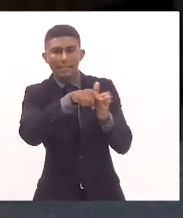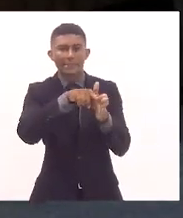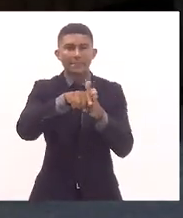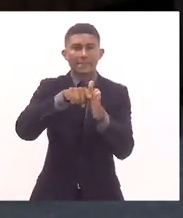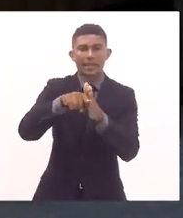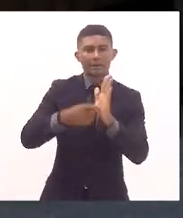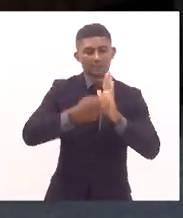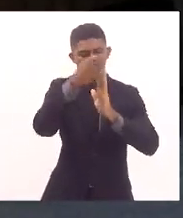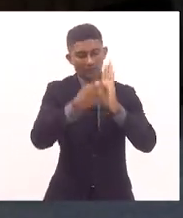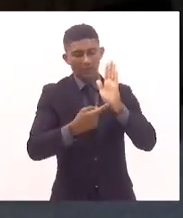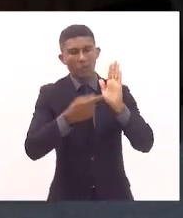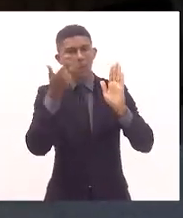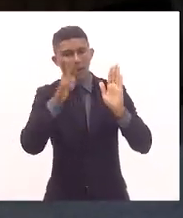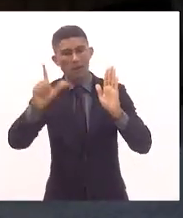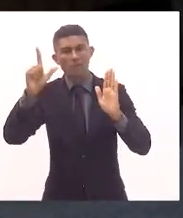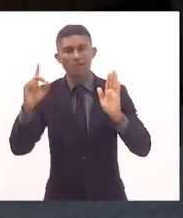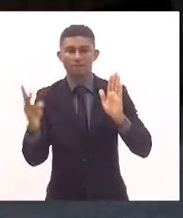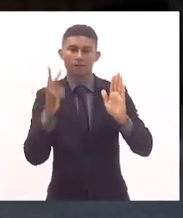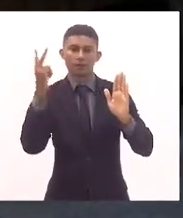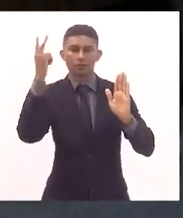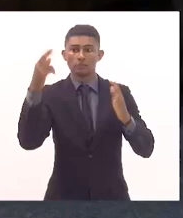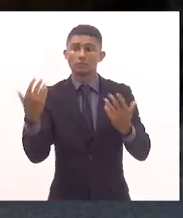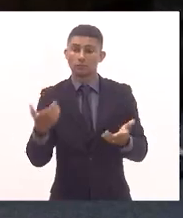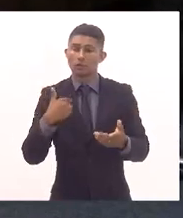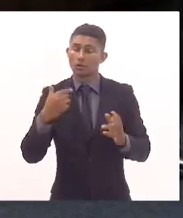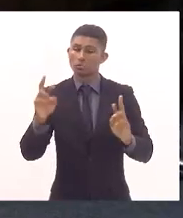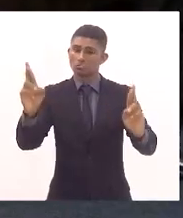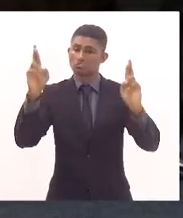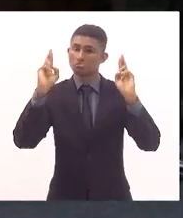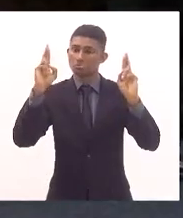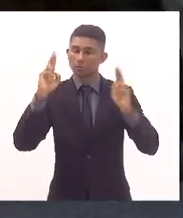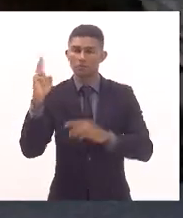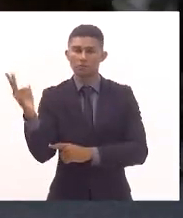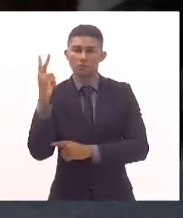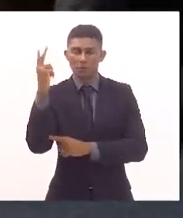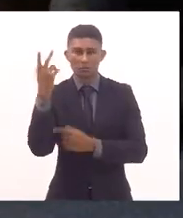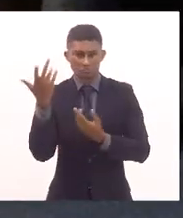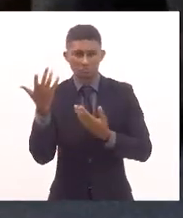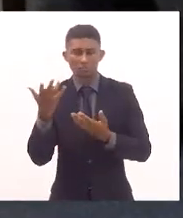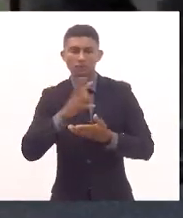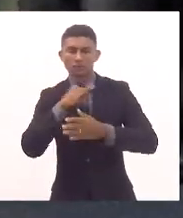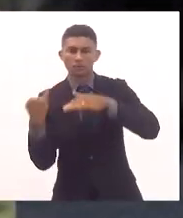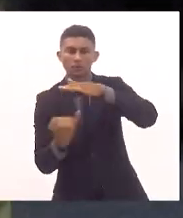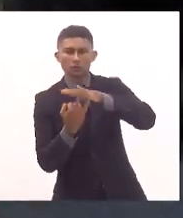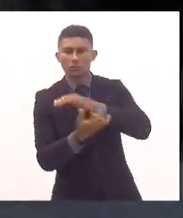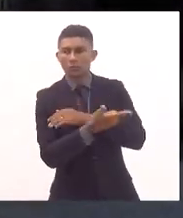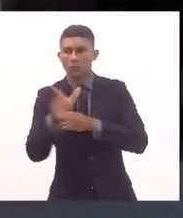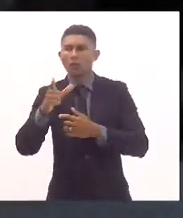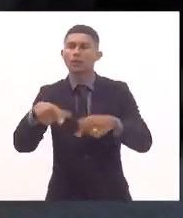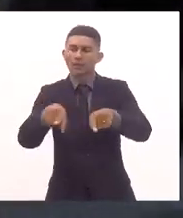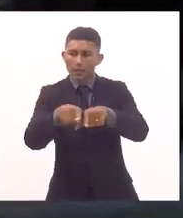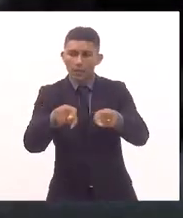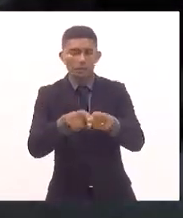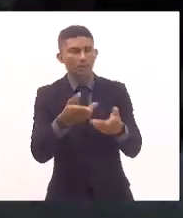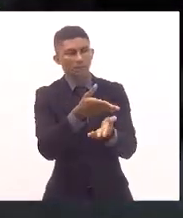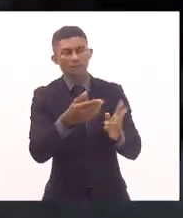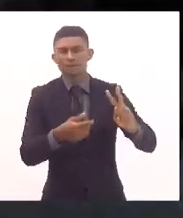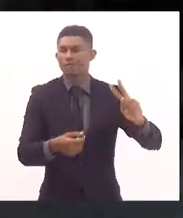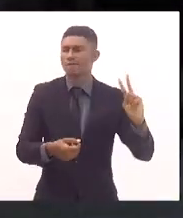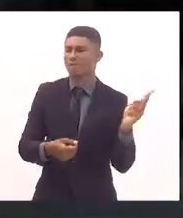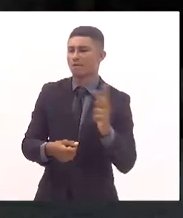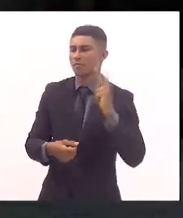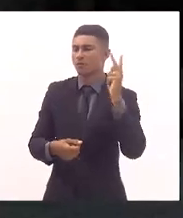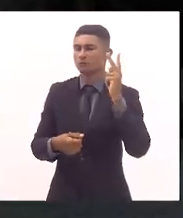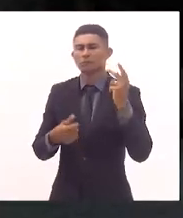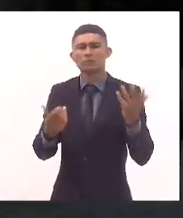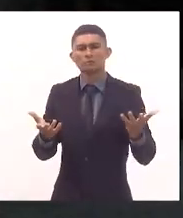último texto. E eu espero que com essa valorização outras instituições também passem a valorizar, que parem de